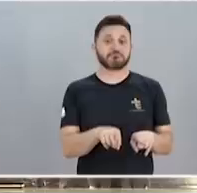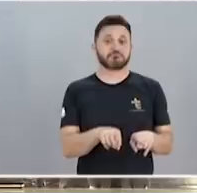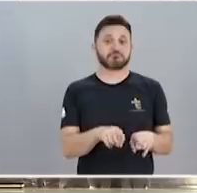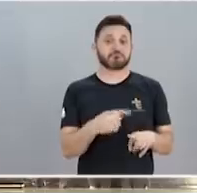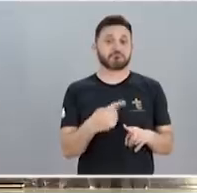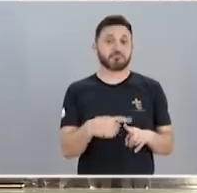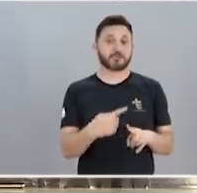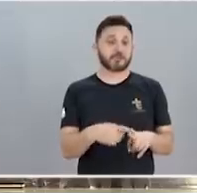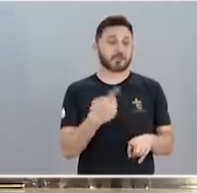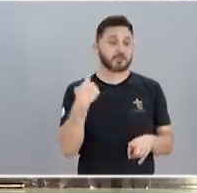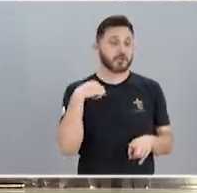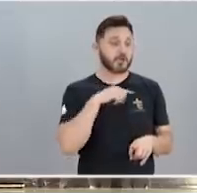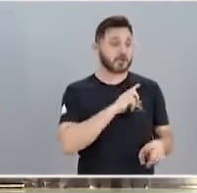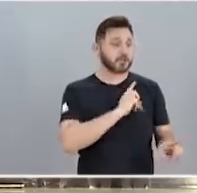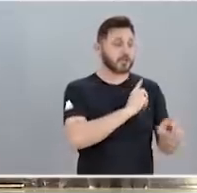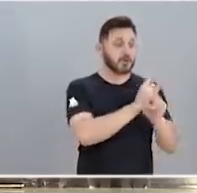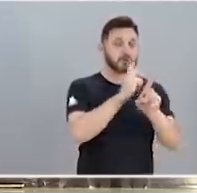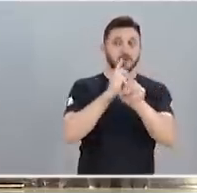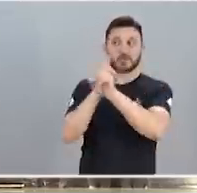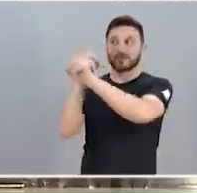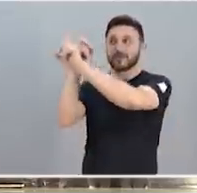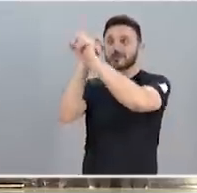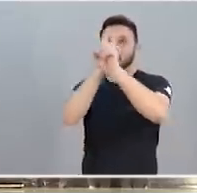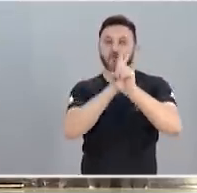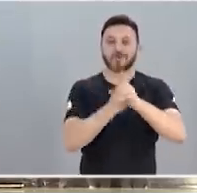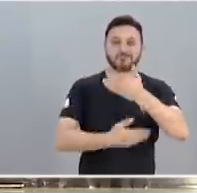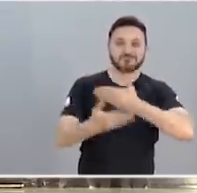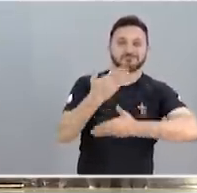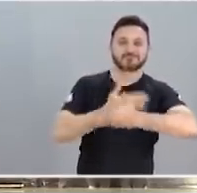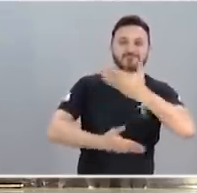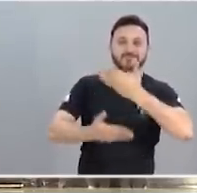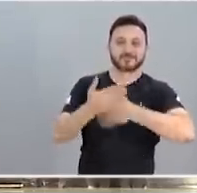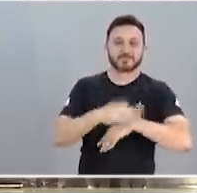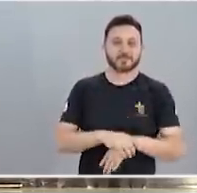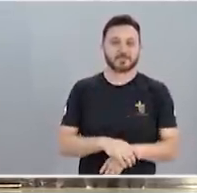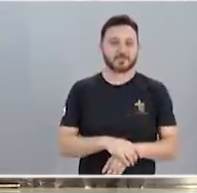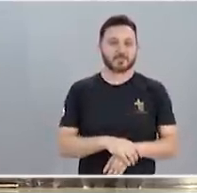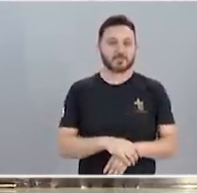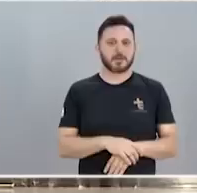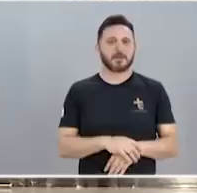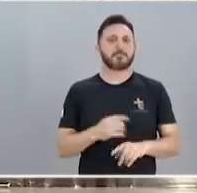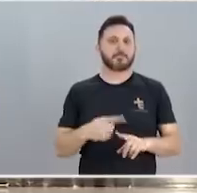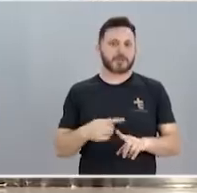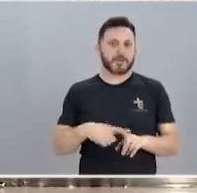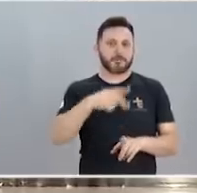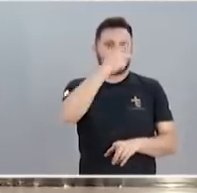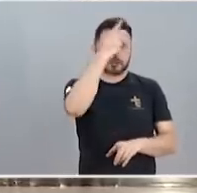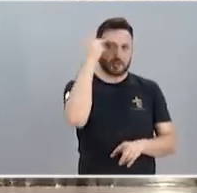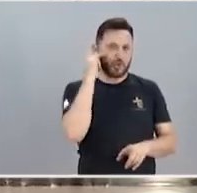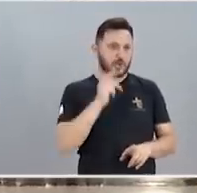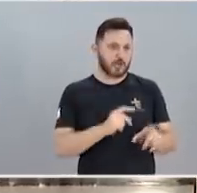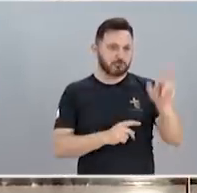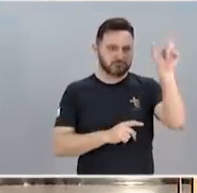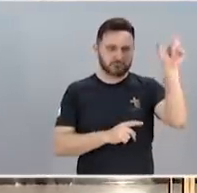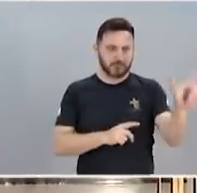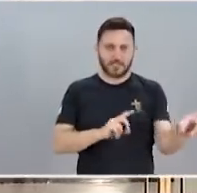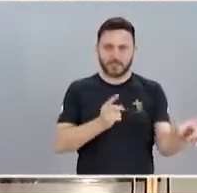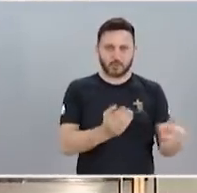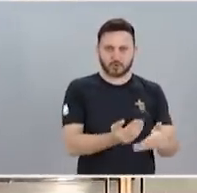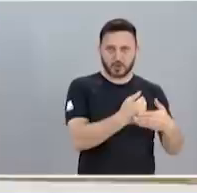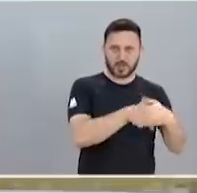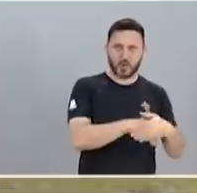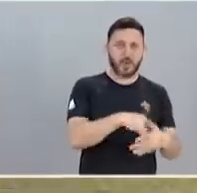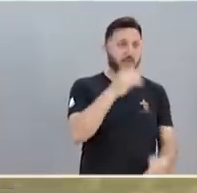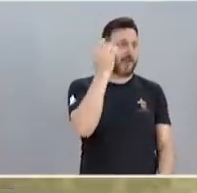para nos encontrar. É fácil encontrar quem não se escondeu. Tanto que a primeira atitude